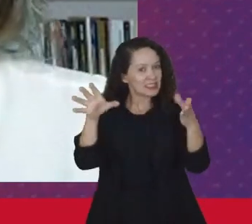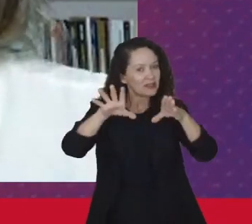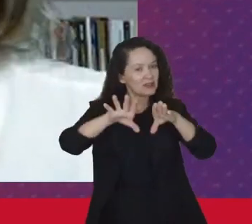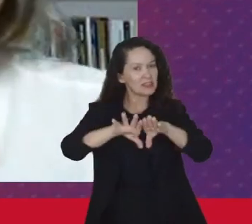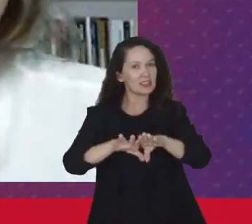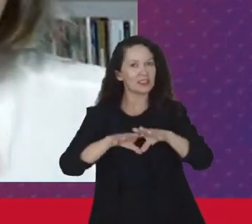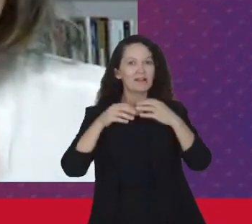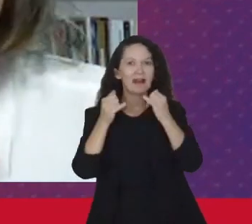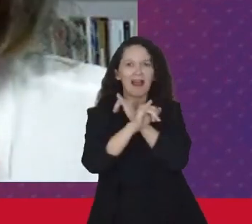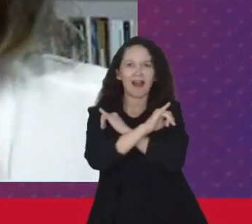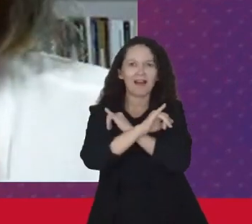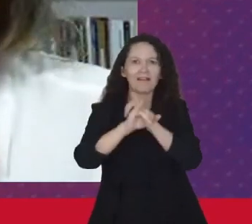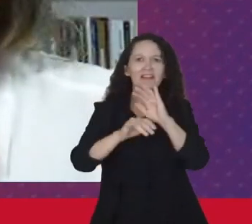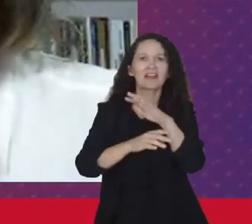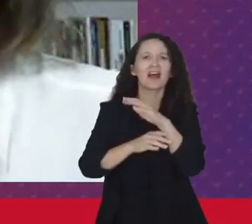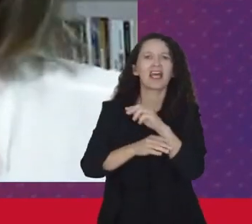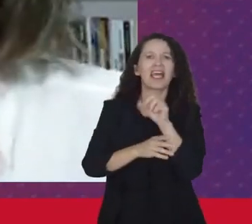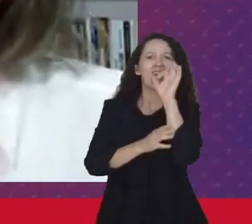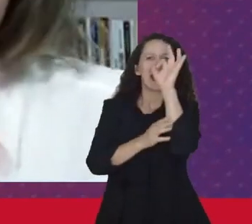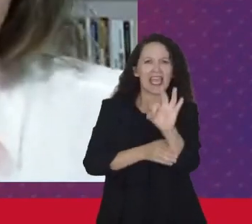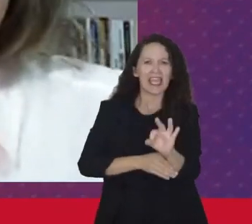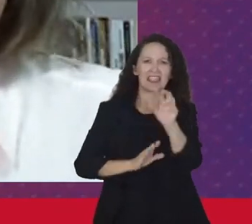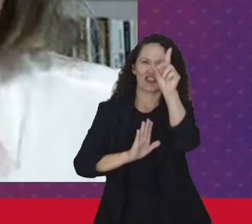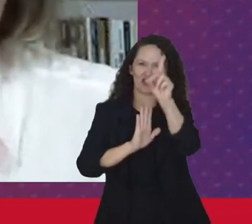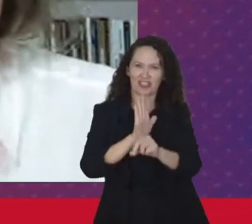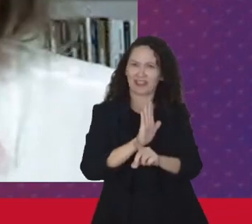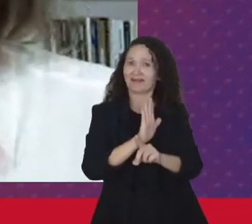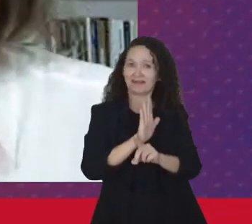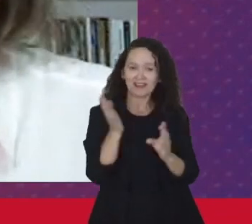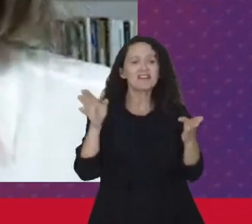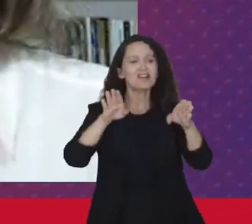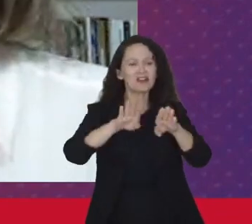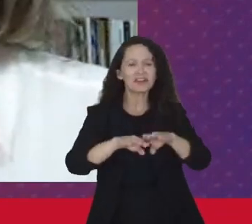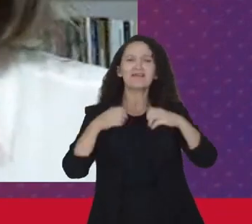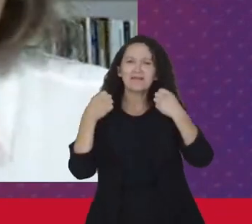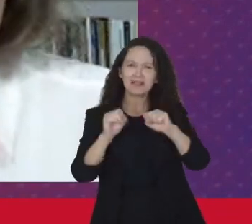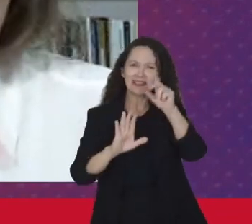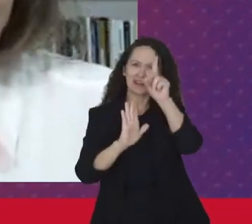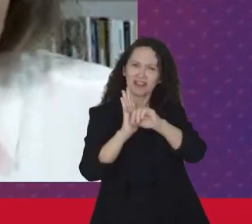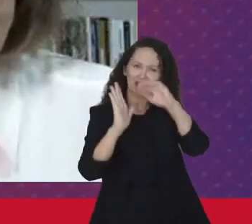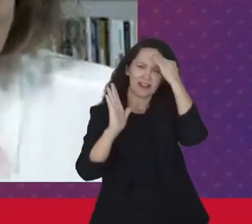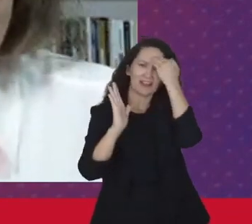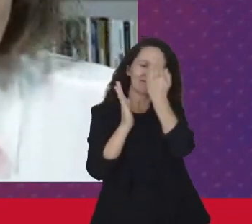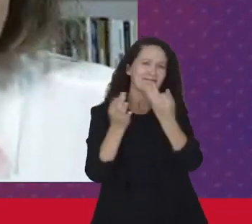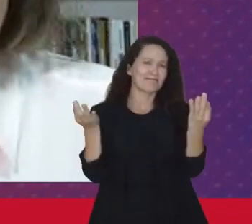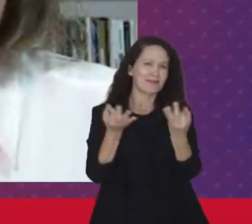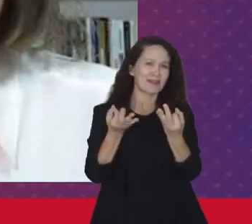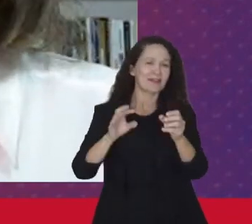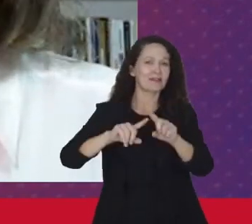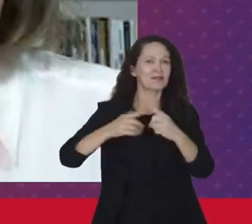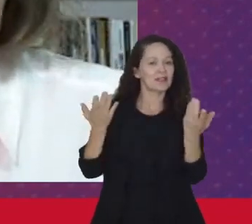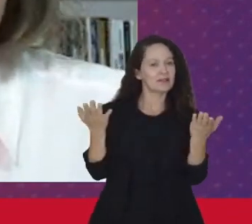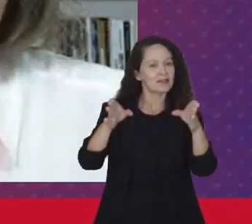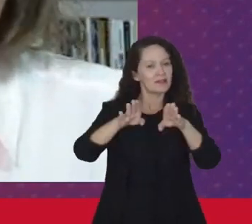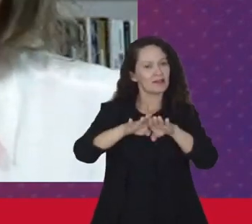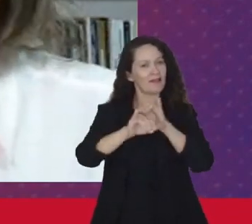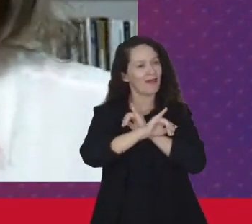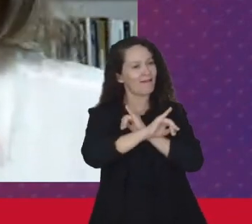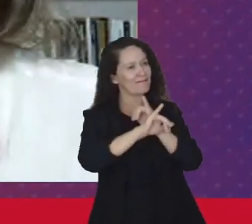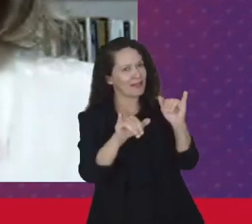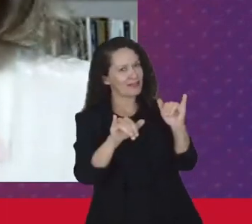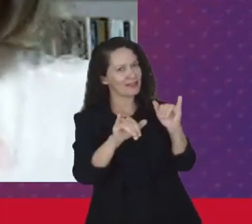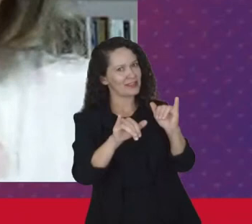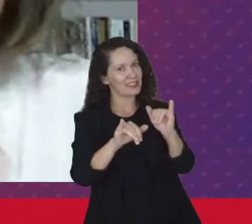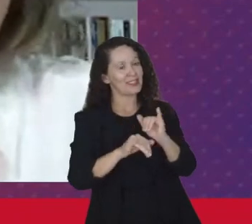não precisaria dizer que a inclusão é plena, porque toda inclusão deve ser plena. Mas a Convenção reforça que a inclusão é